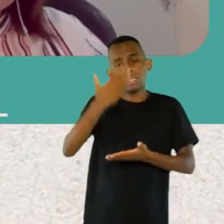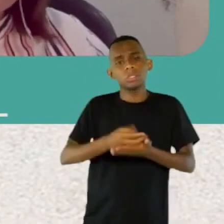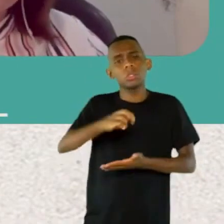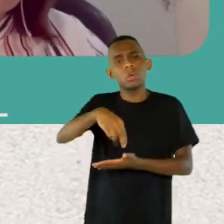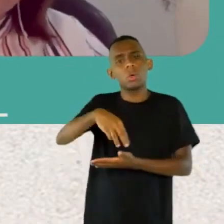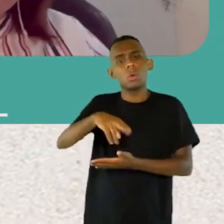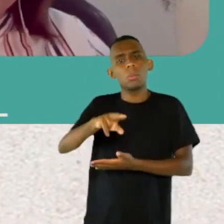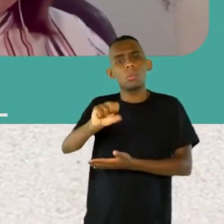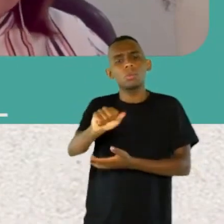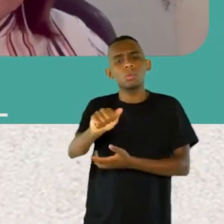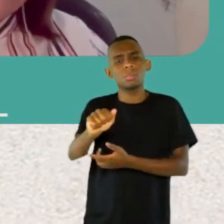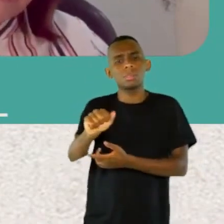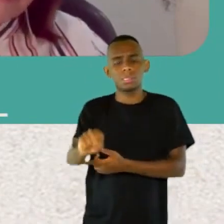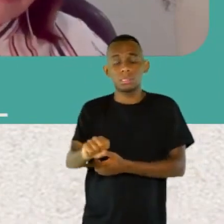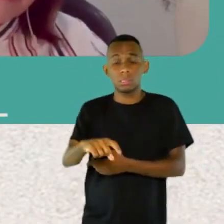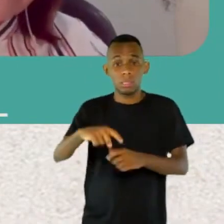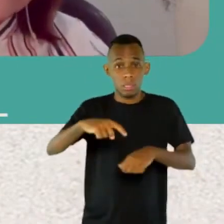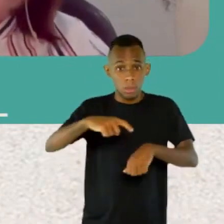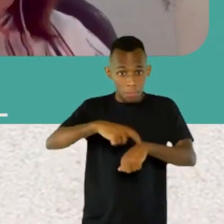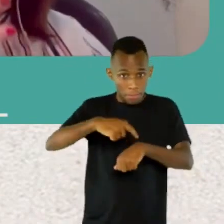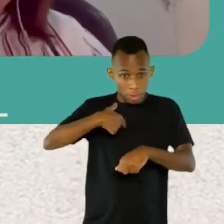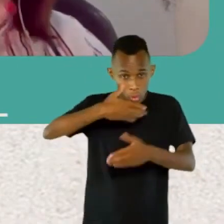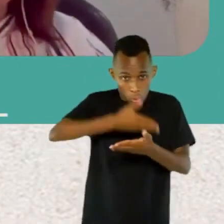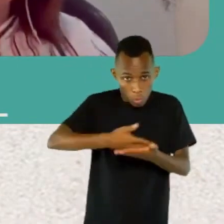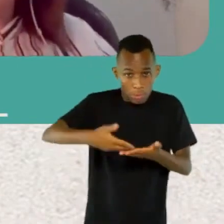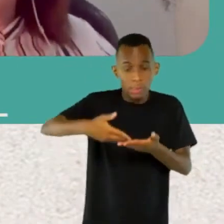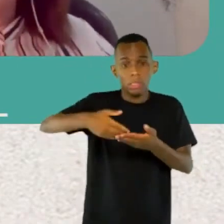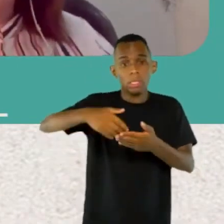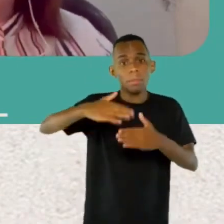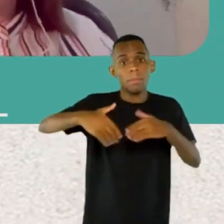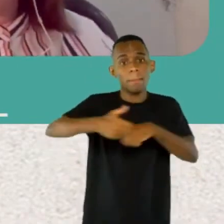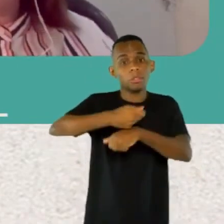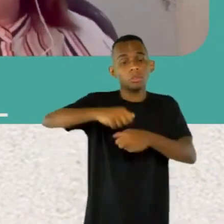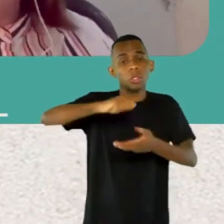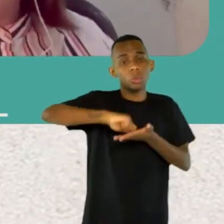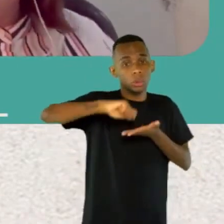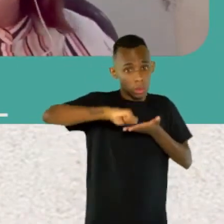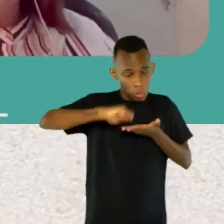Quando eu comecei a minha carreira de escritora, eu era muito